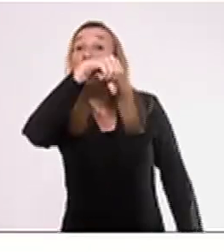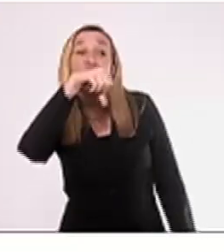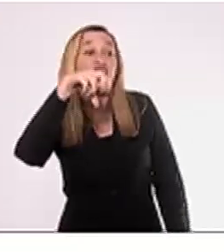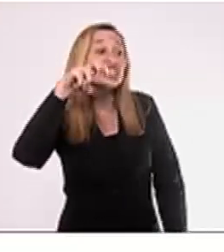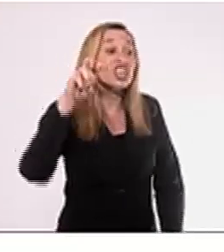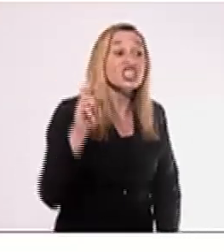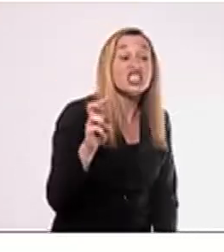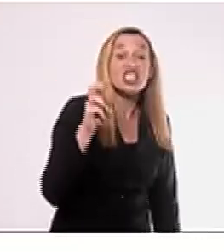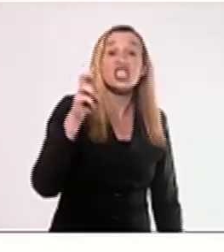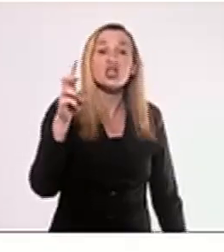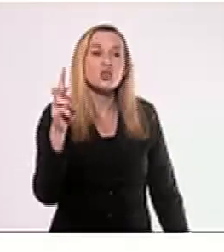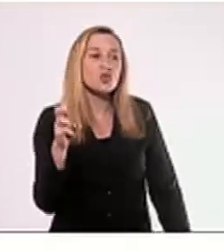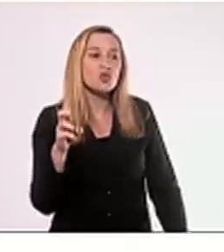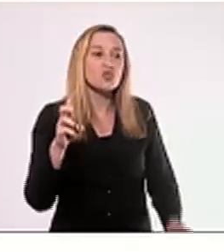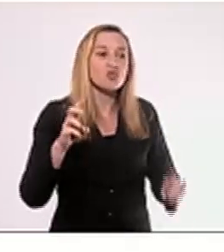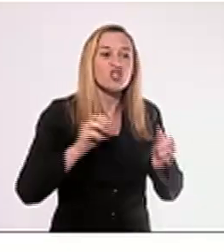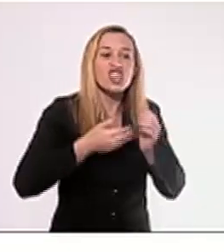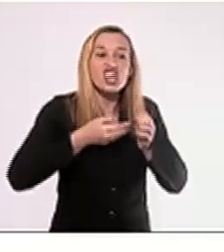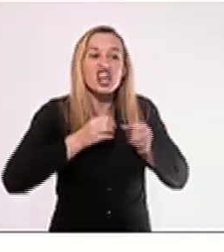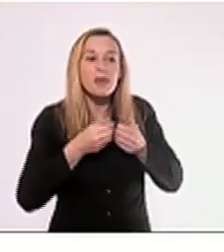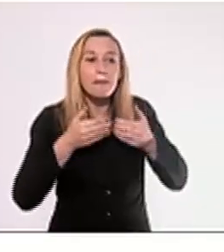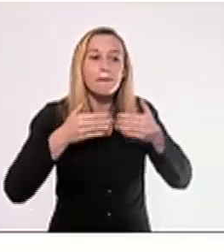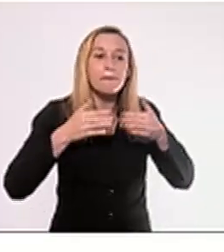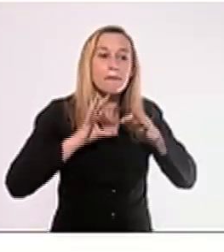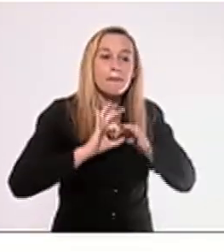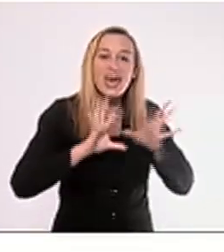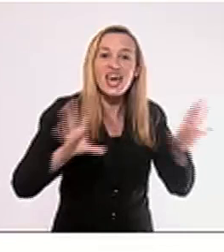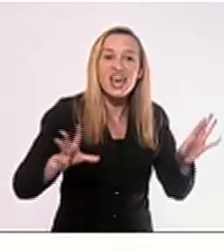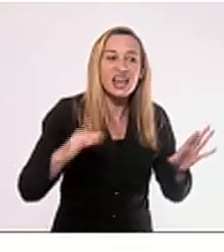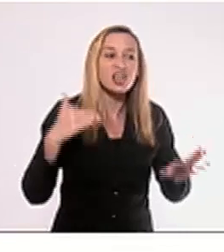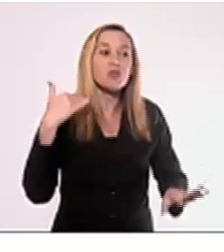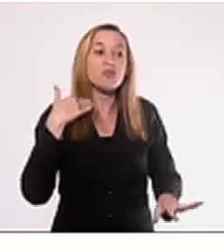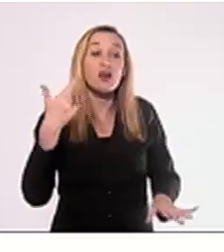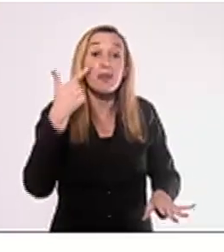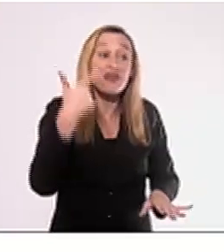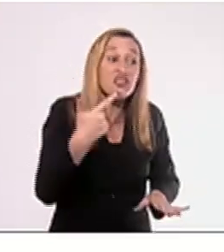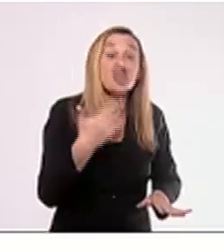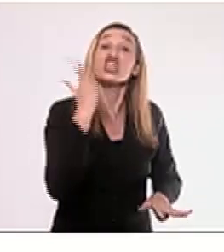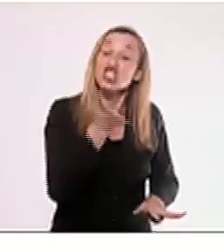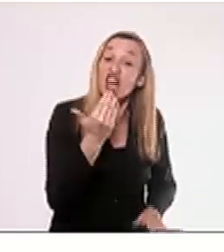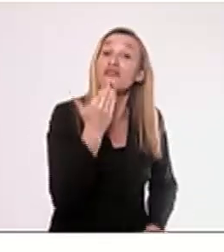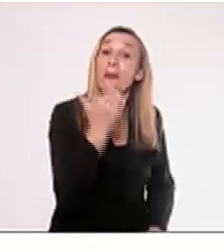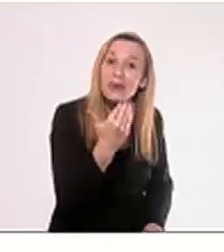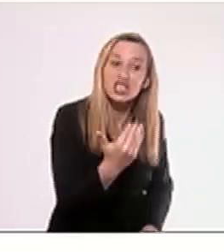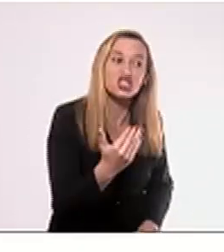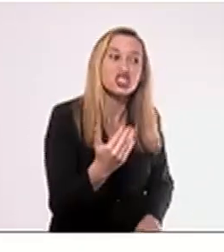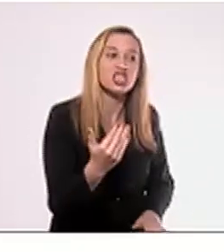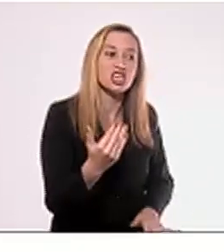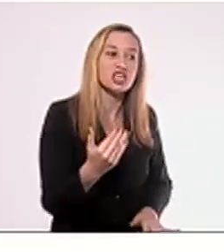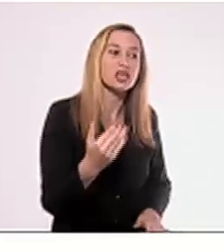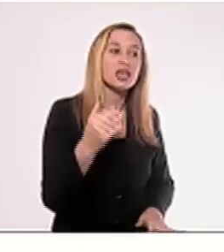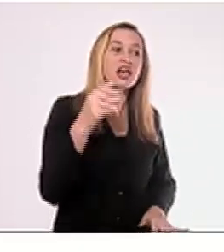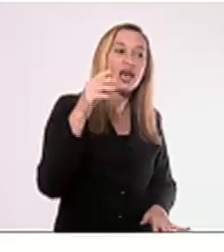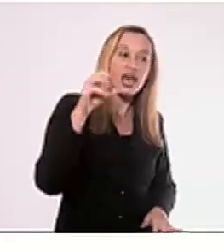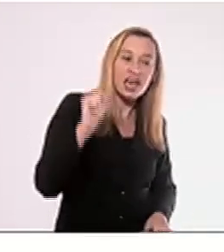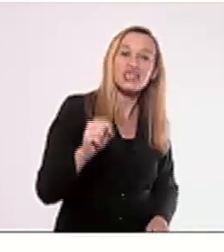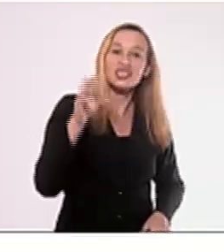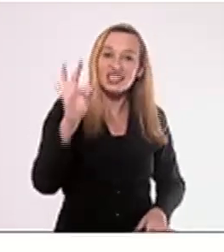95 quebras de sigilo bancário. Já foi pedir pinico para o